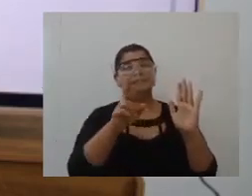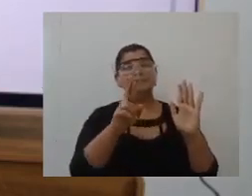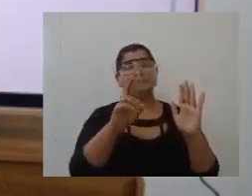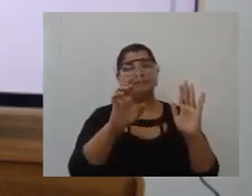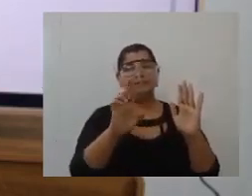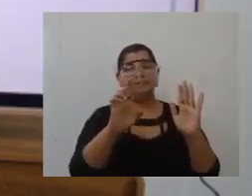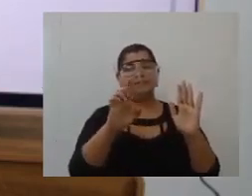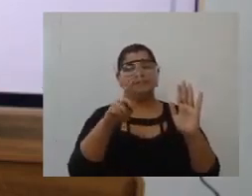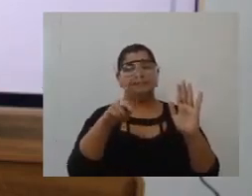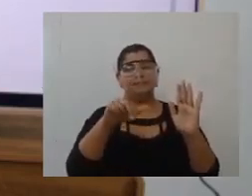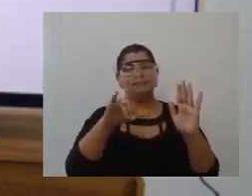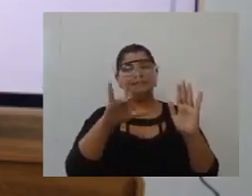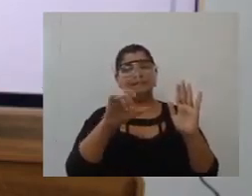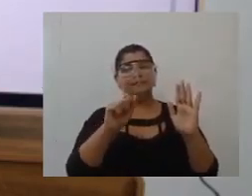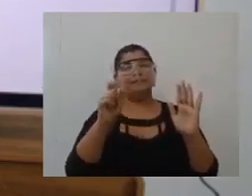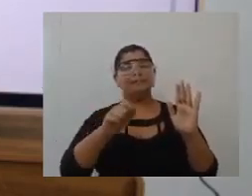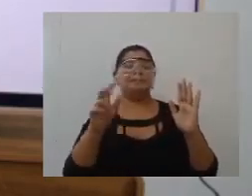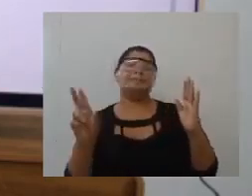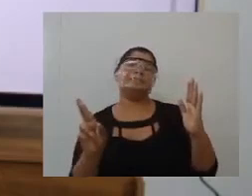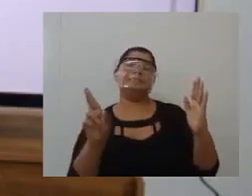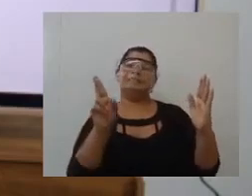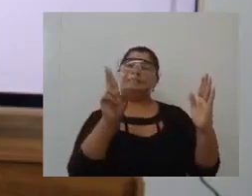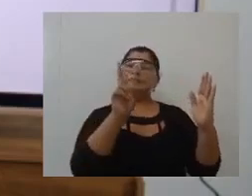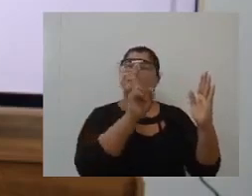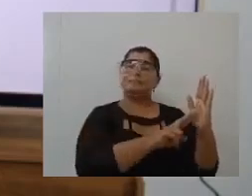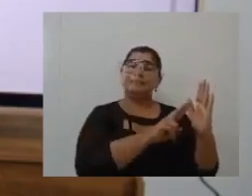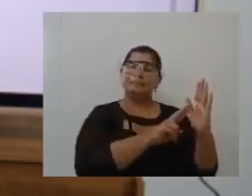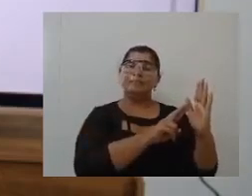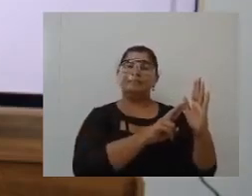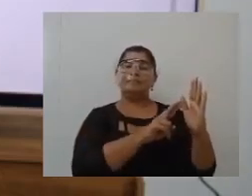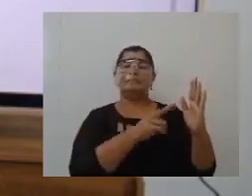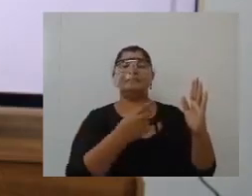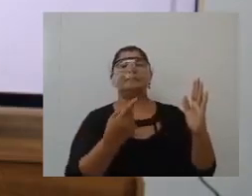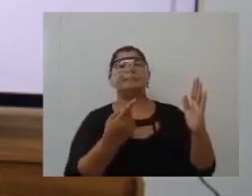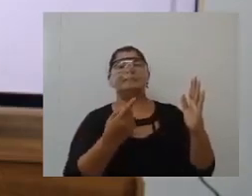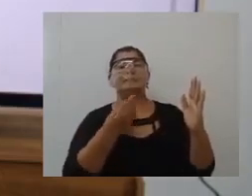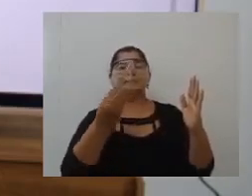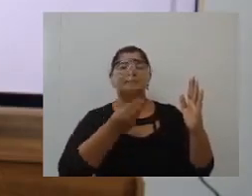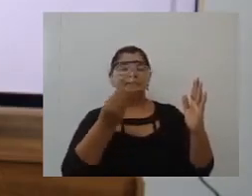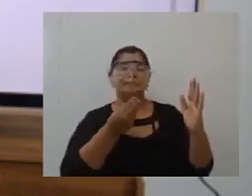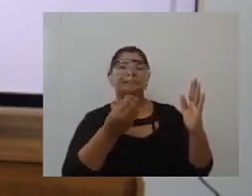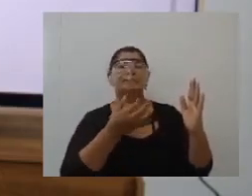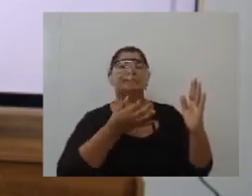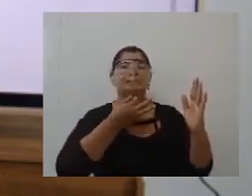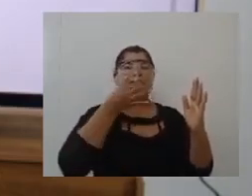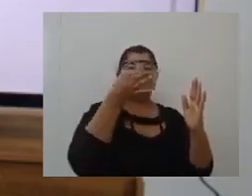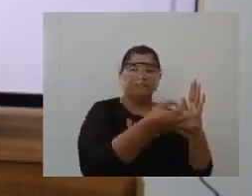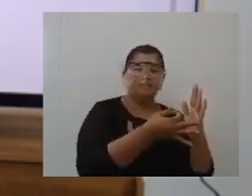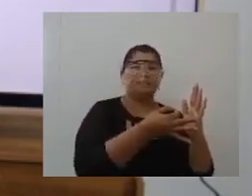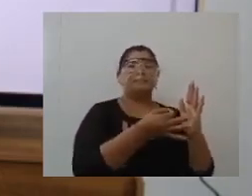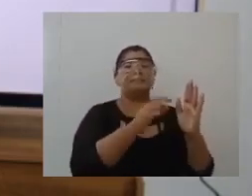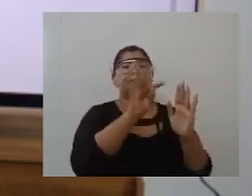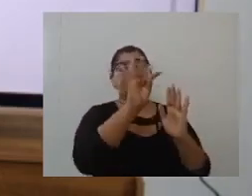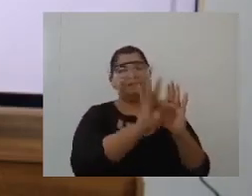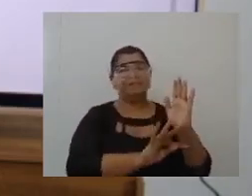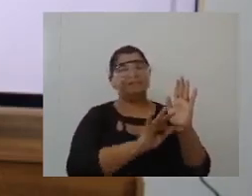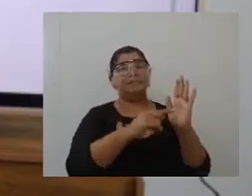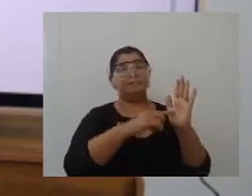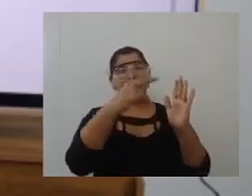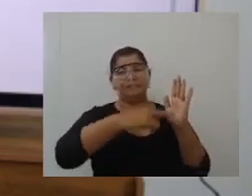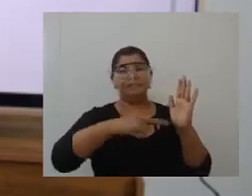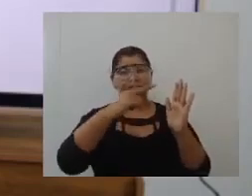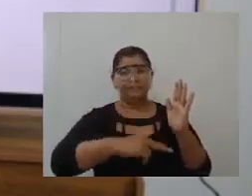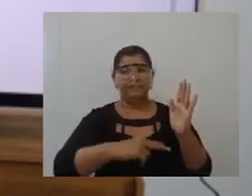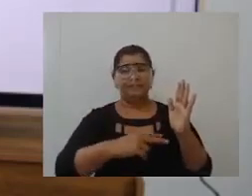a resposta, é a contra-resposta, é a pronta resposta que você dá ao ler uma